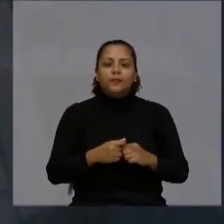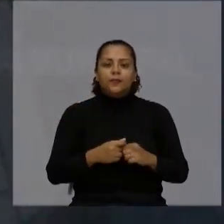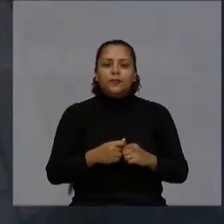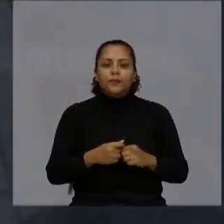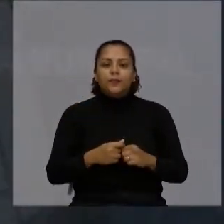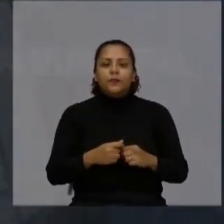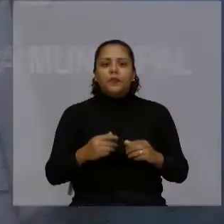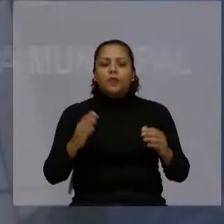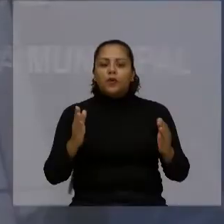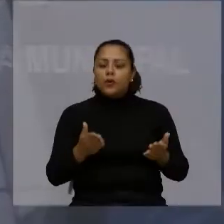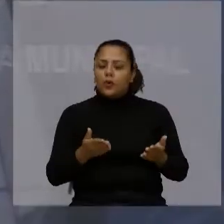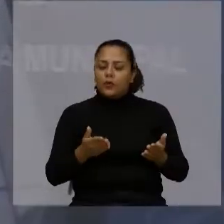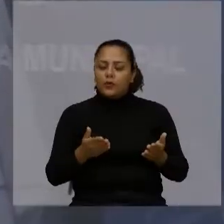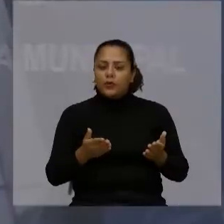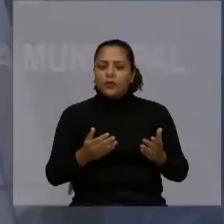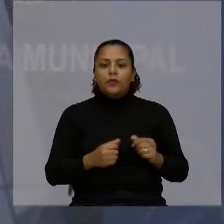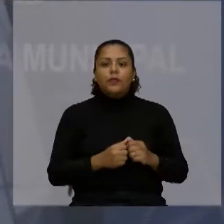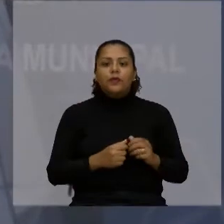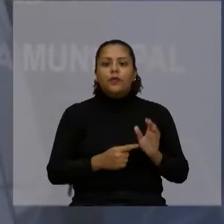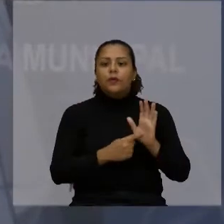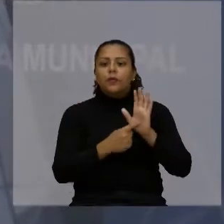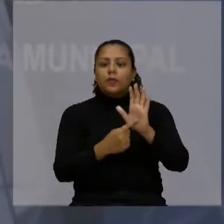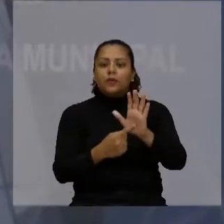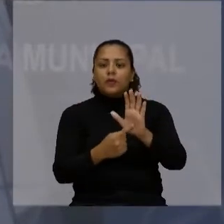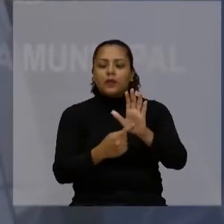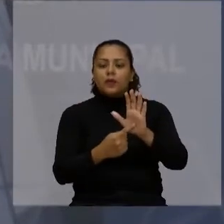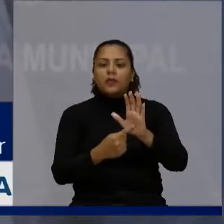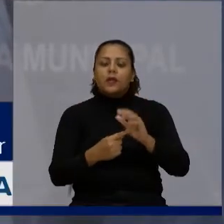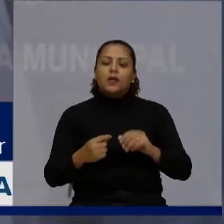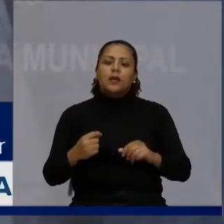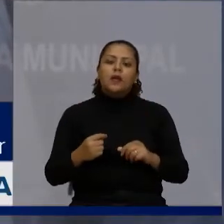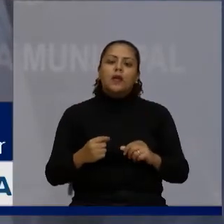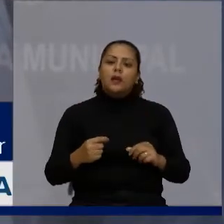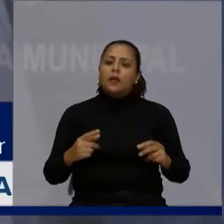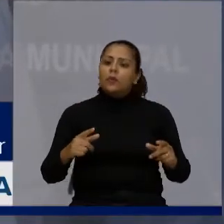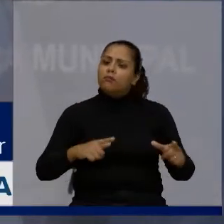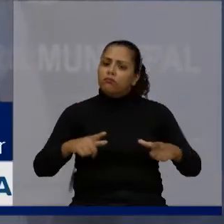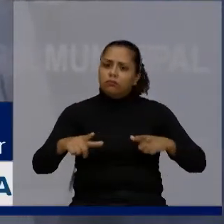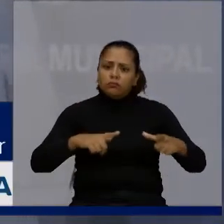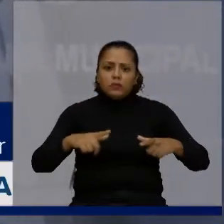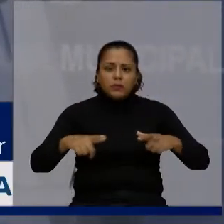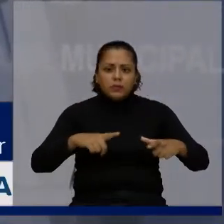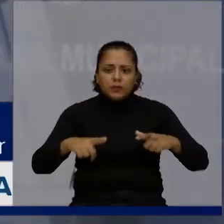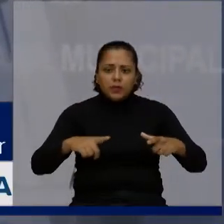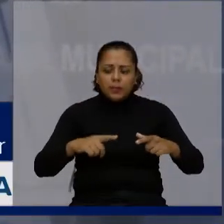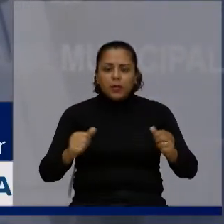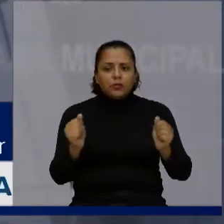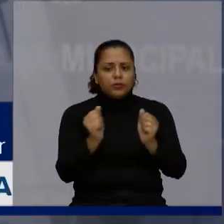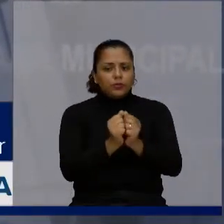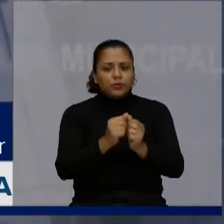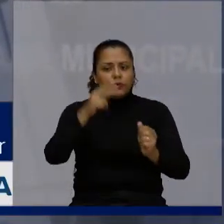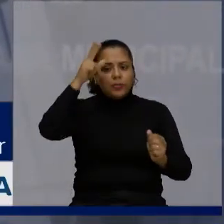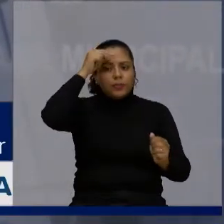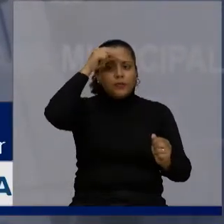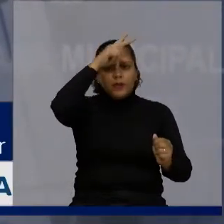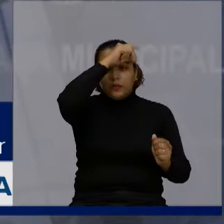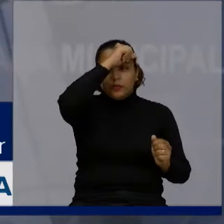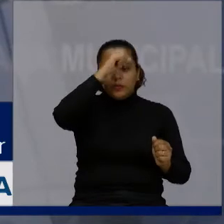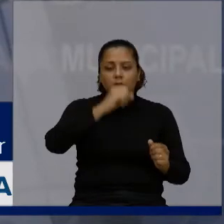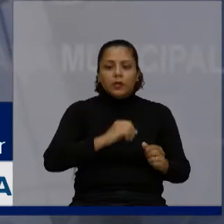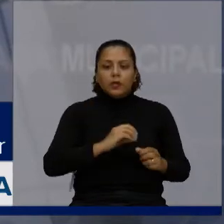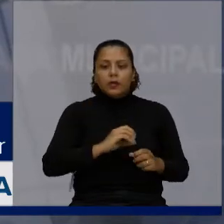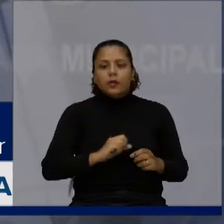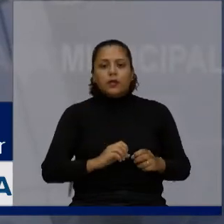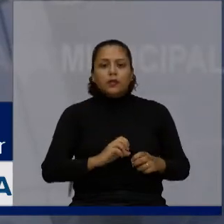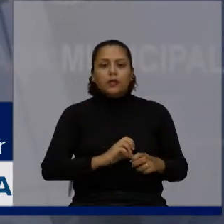Hoje quero apresentar para vocês um pouco do nosso trabalho junto à Prefeitura, junto ao prefeito Felício, na região norte.